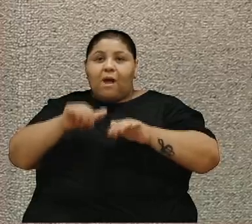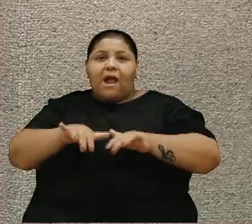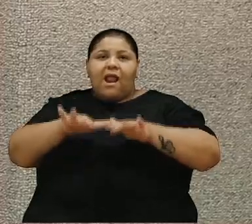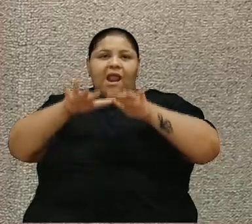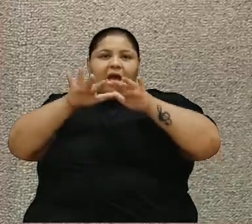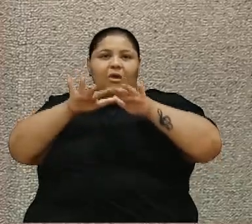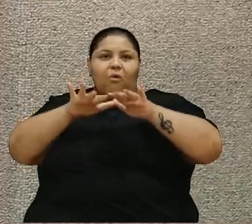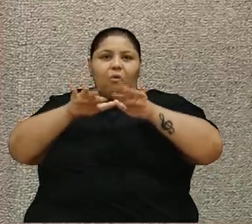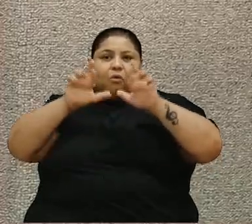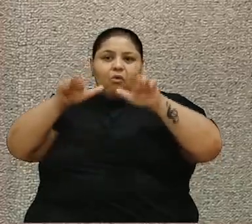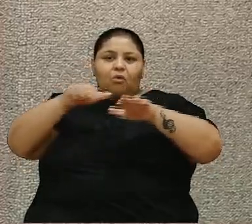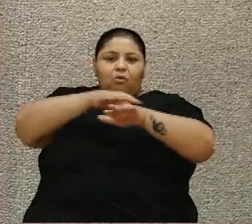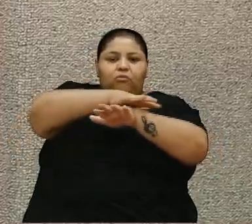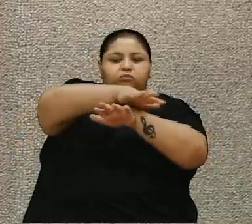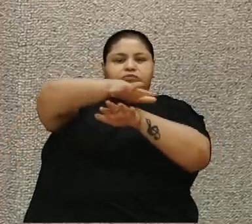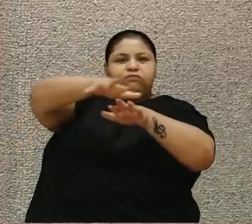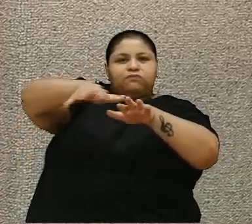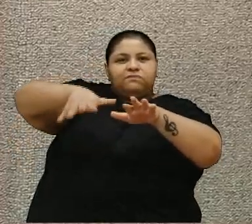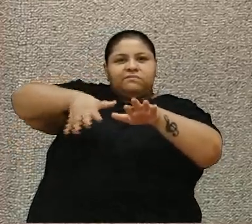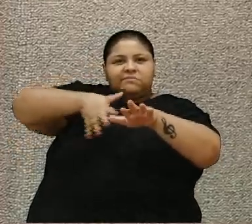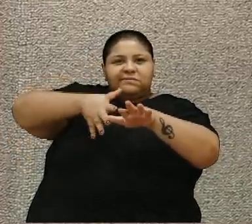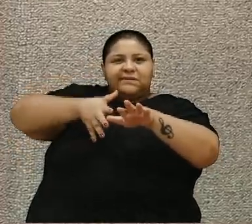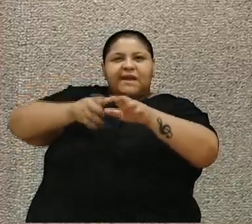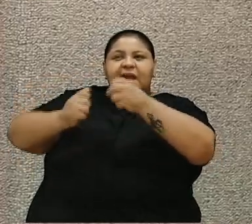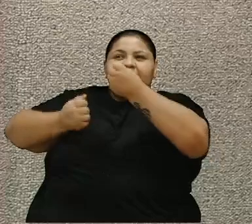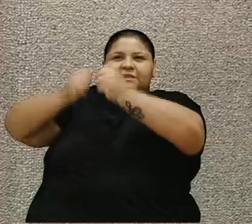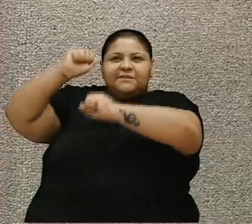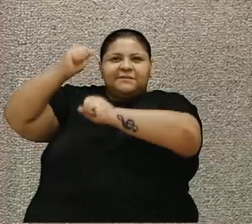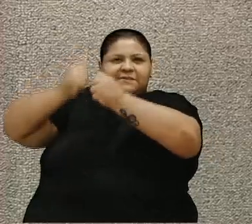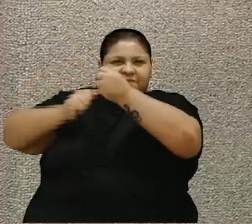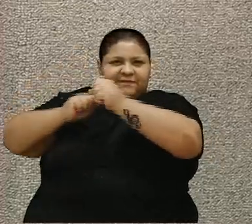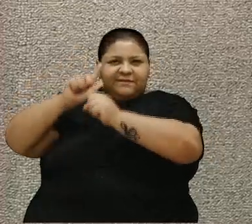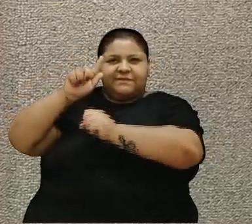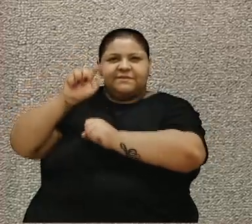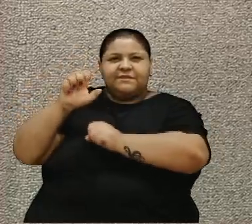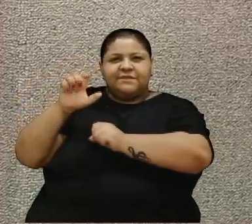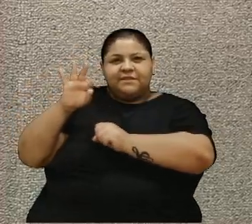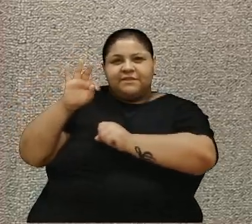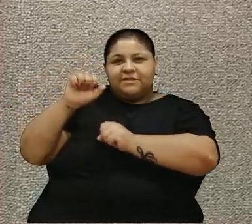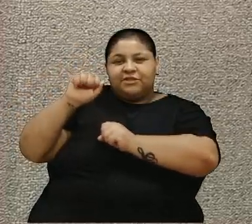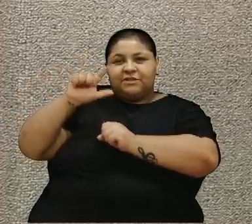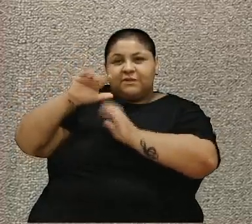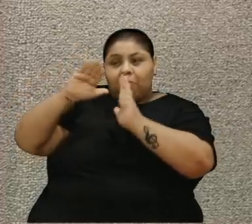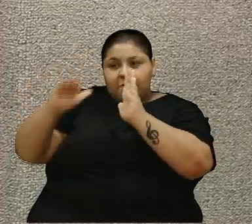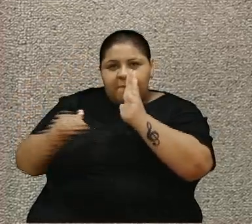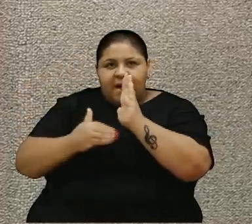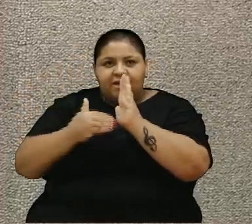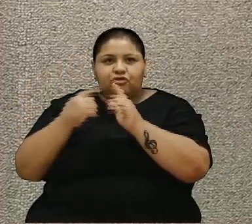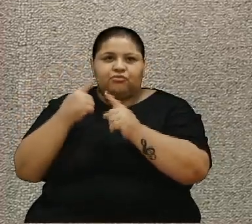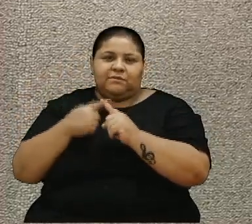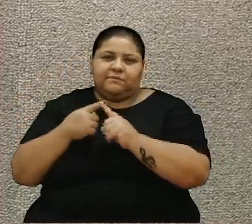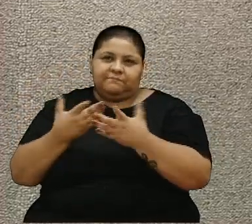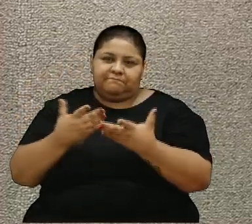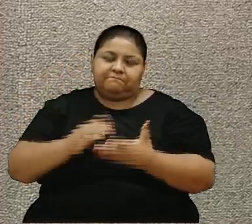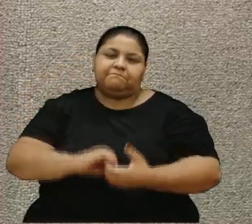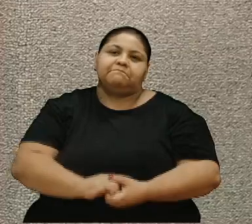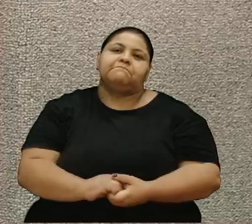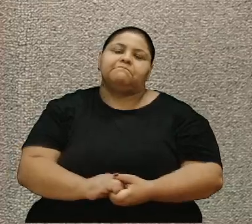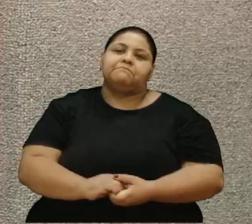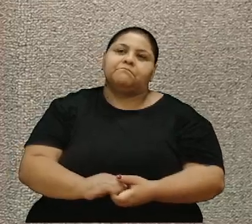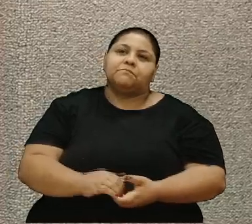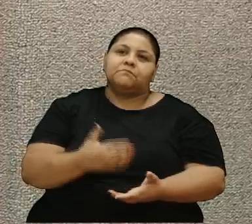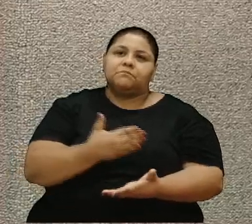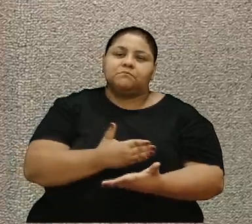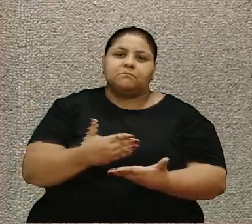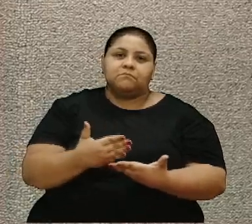e muito menos toda aquela área industrial ali da Getal, na parte de baixo ali. E aí, a partir disso,